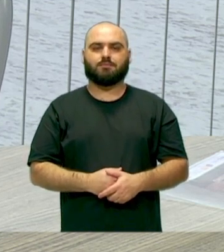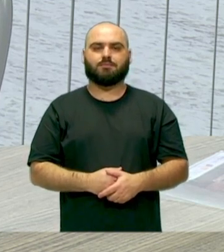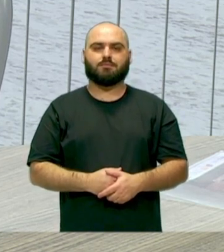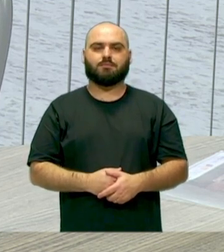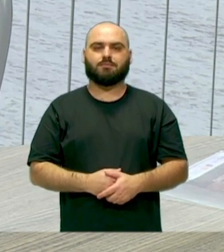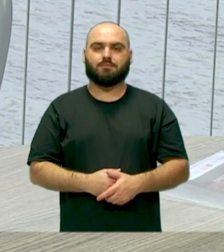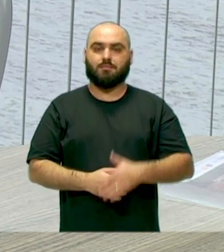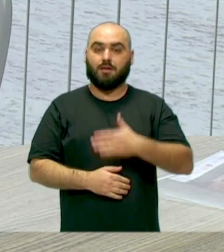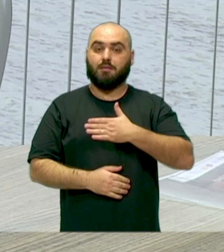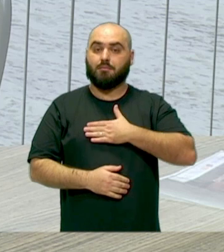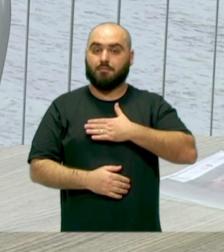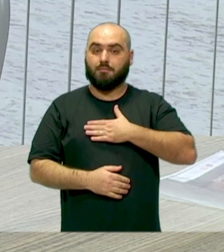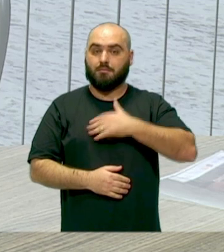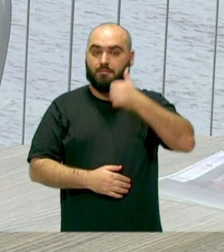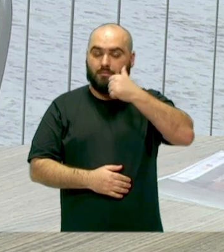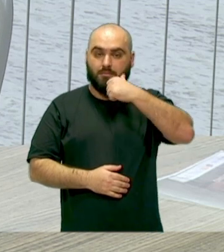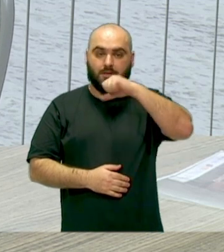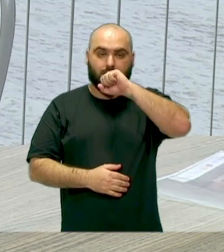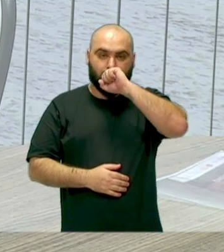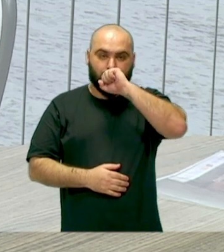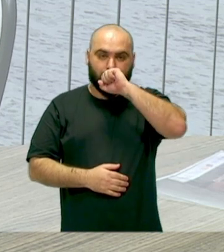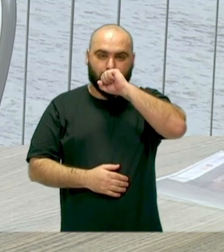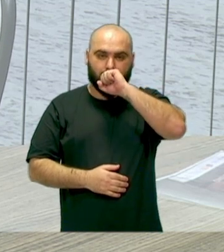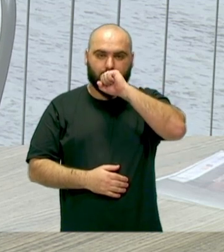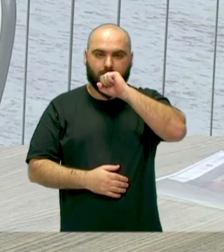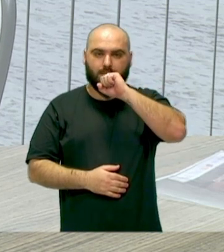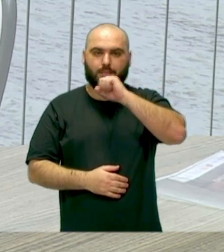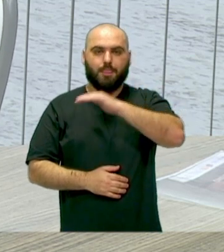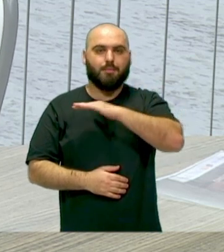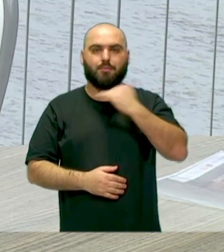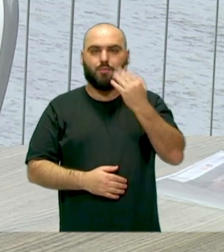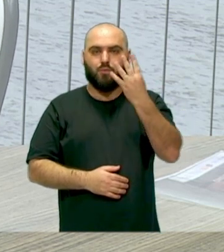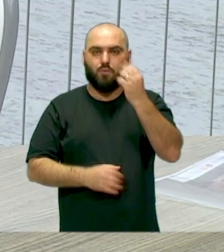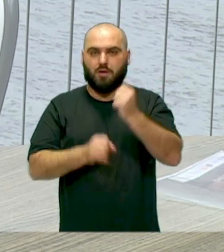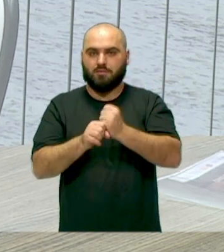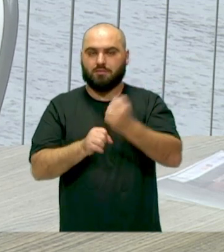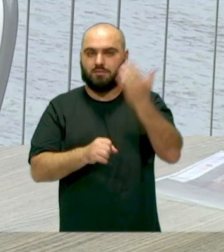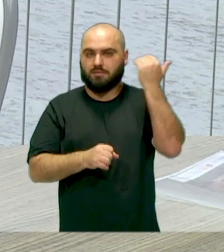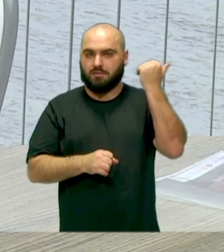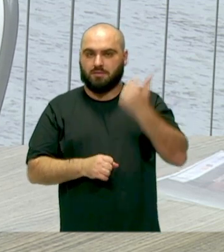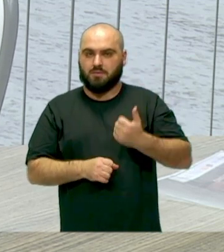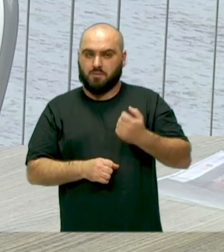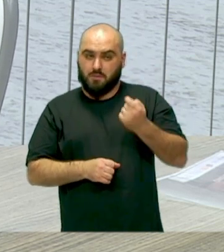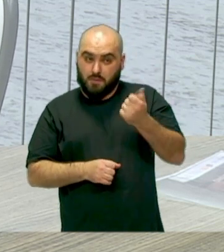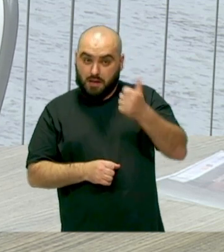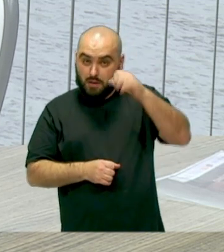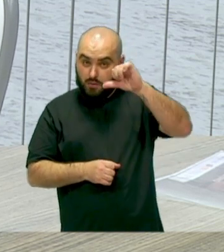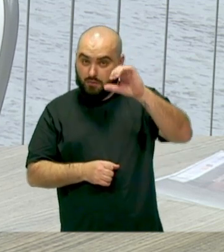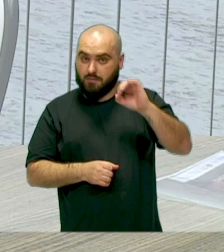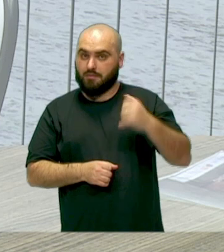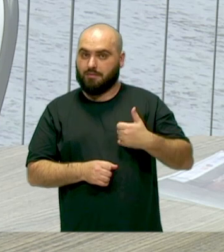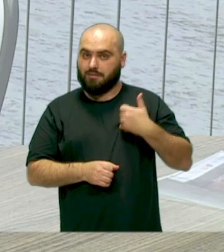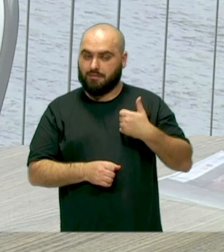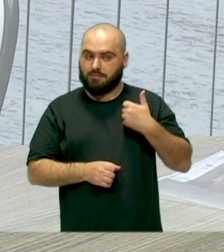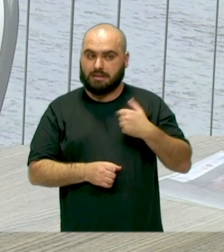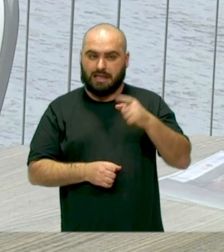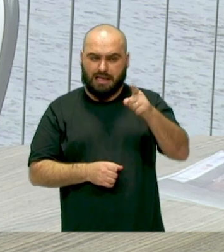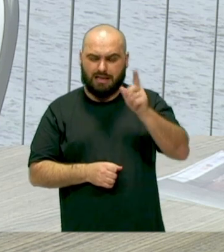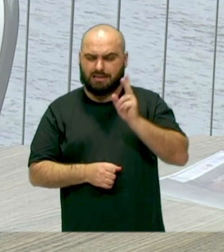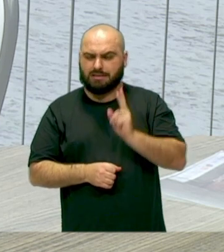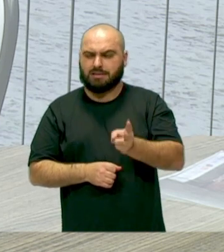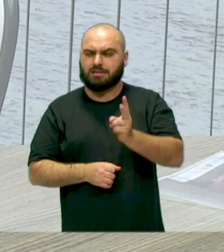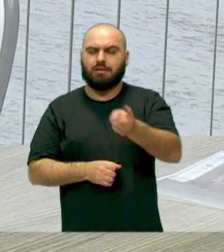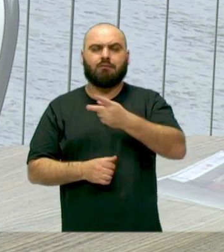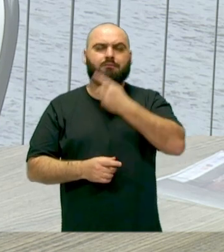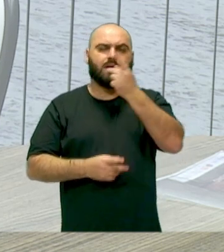a minha mãe, a mulher morreu há 4 anos atrás, com quase 90 anos, ela sempre dizia